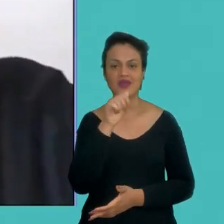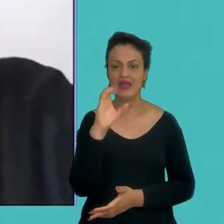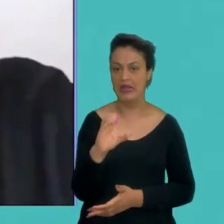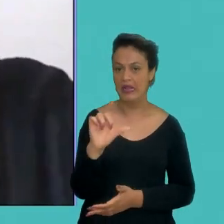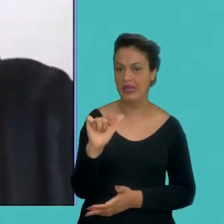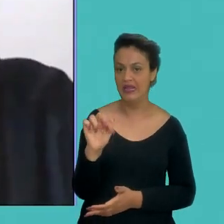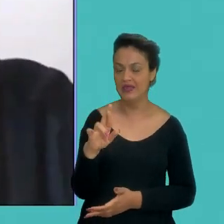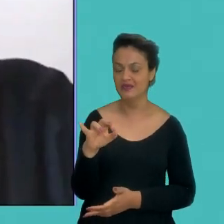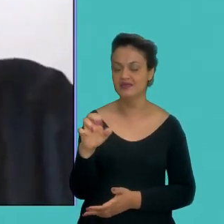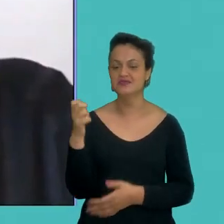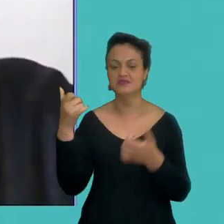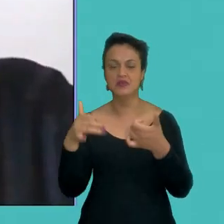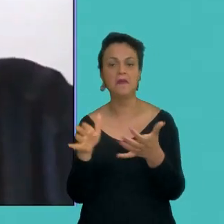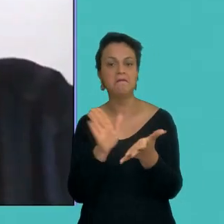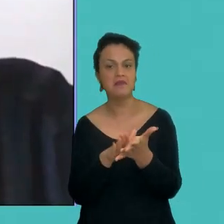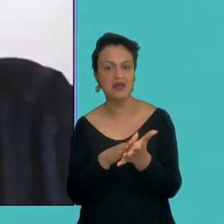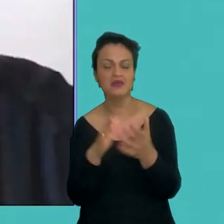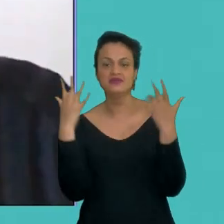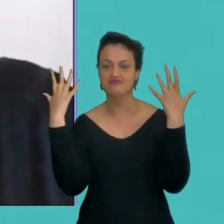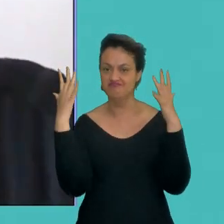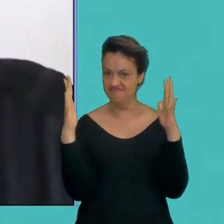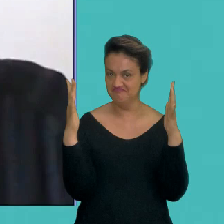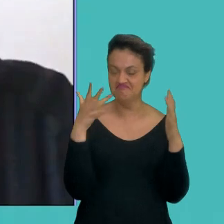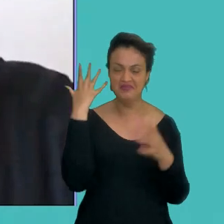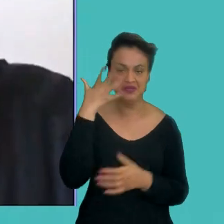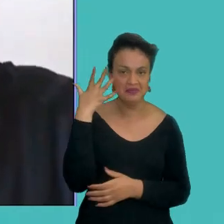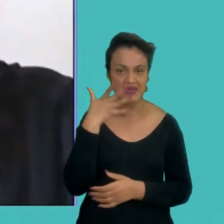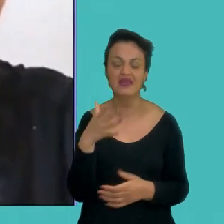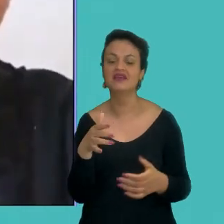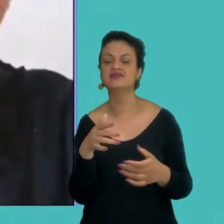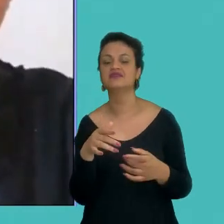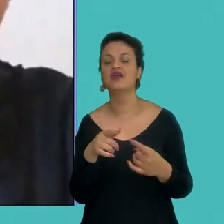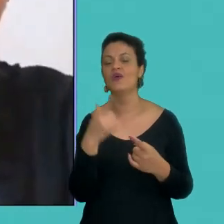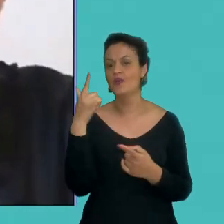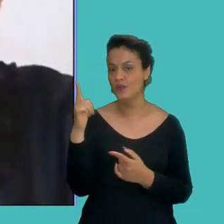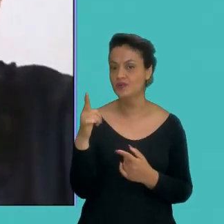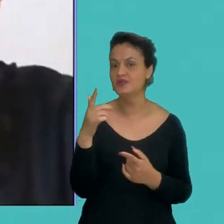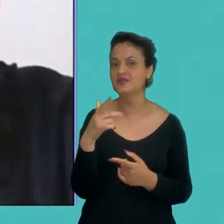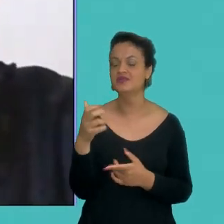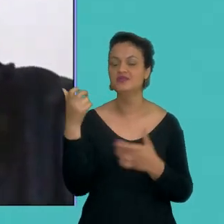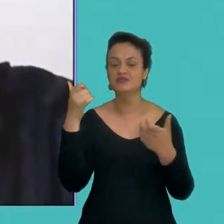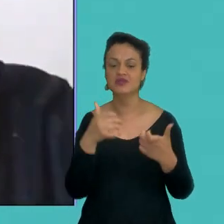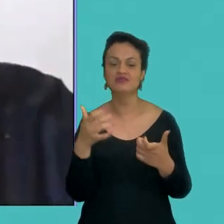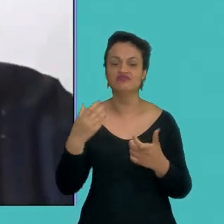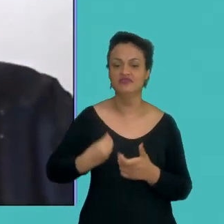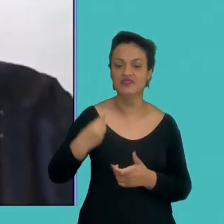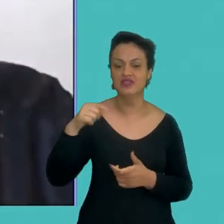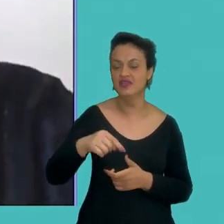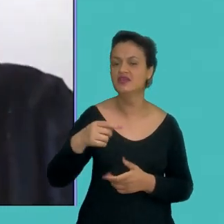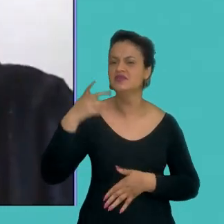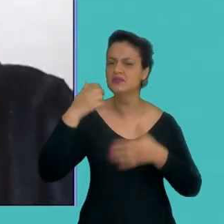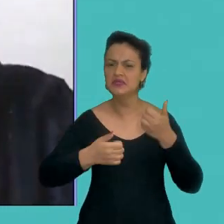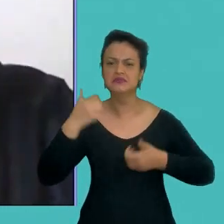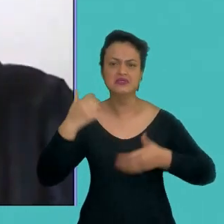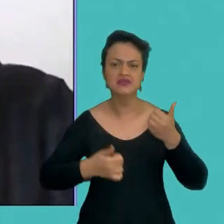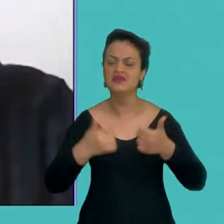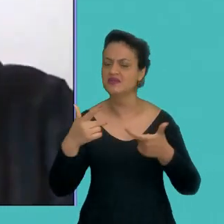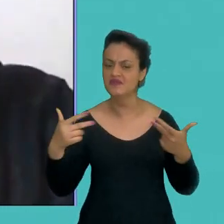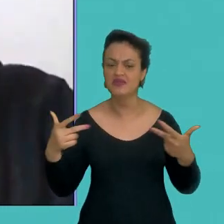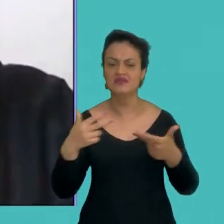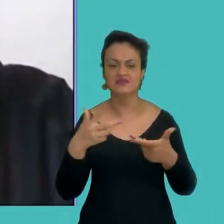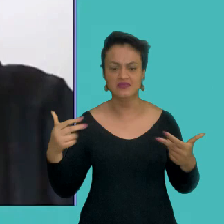da Clarice Michelin, que clareza de pensamento, parabéns pela excelente palestra, da Betina Rosengarten, sempre presente aqui na EMAG,